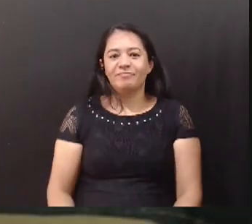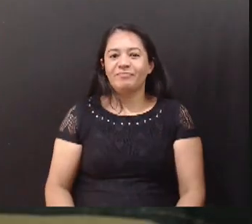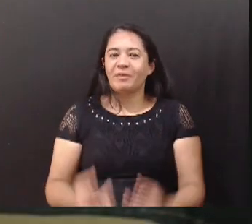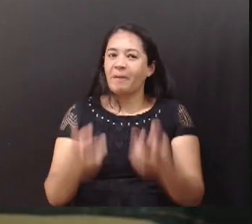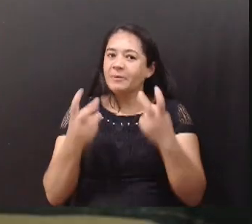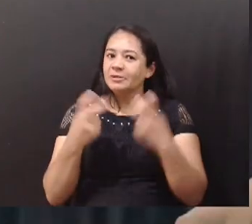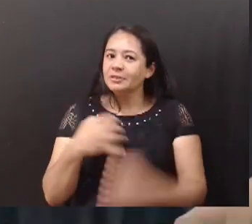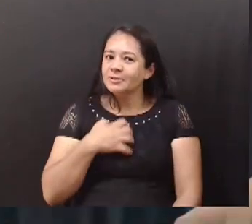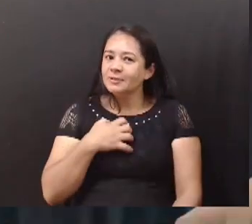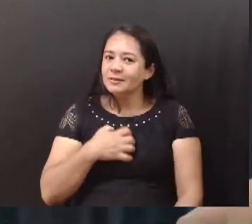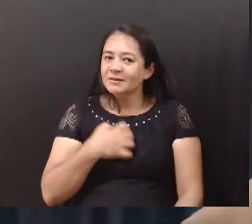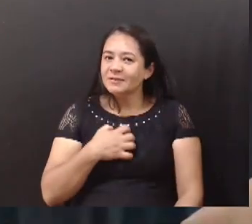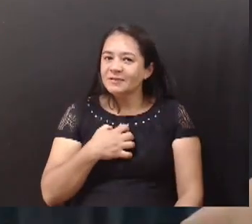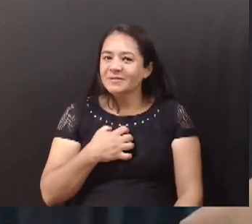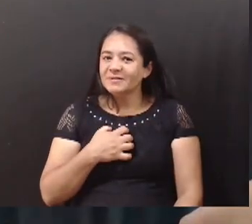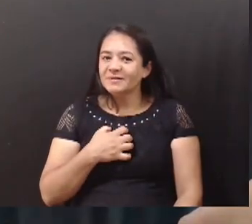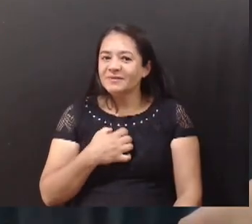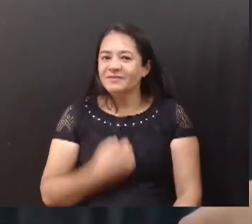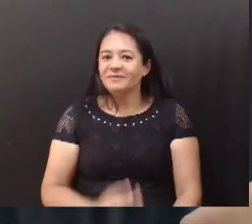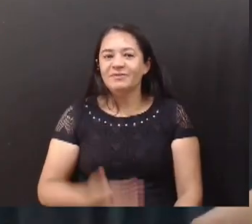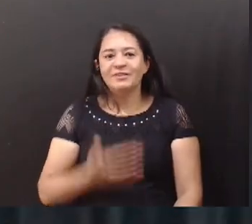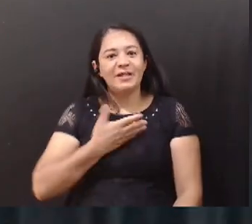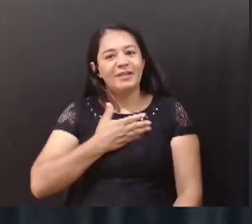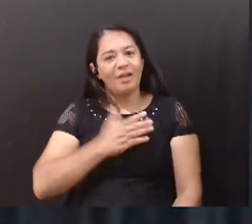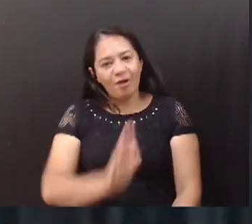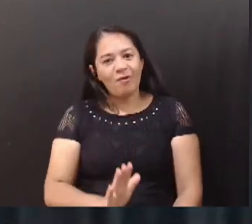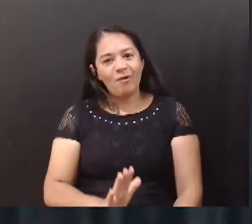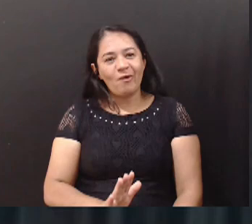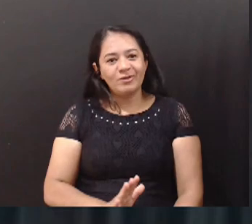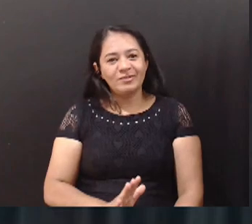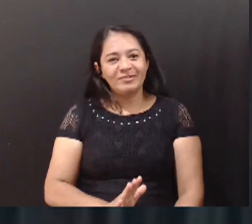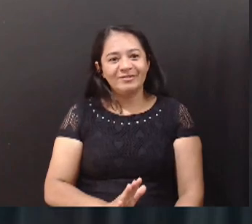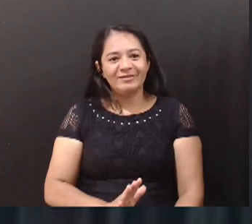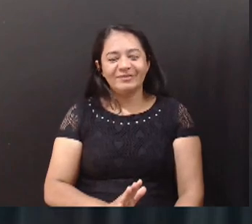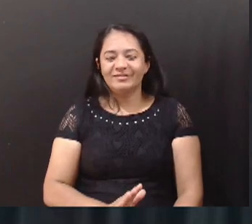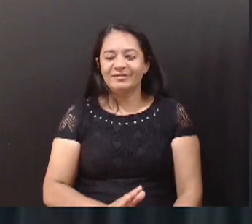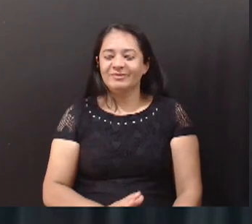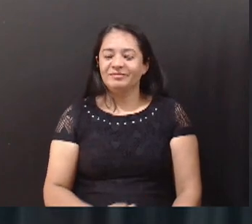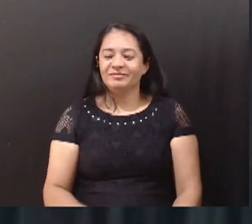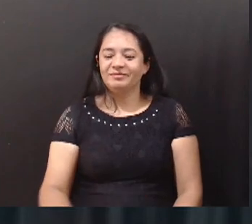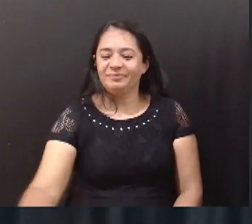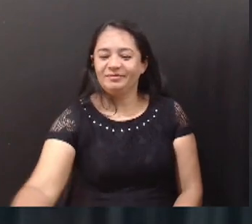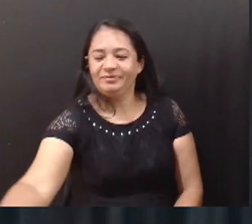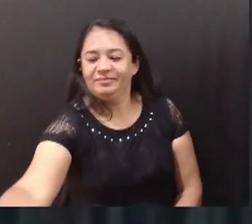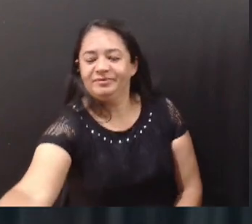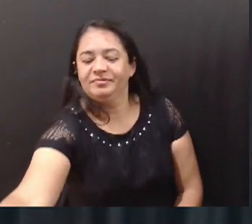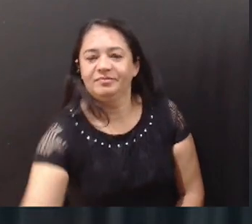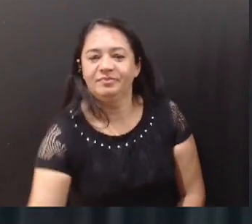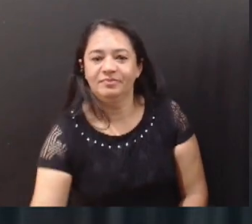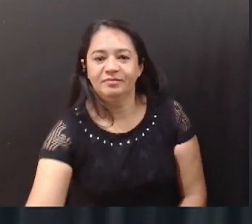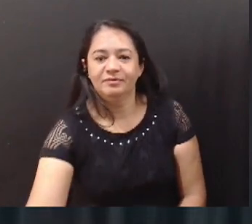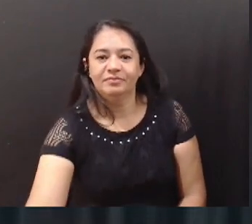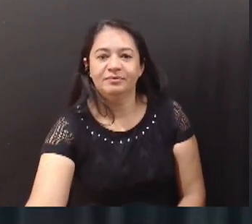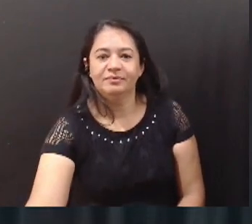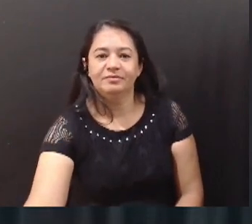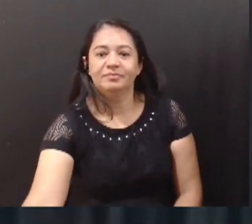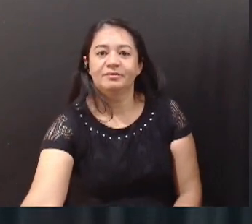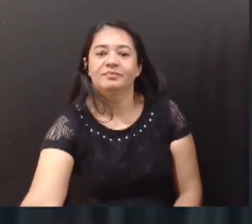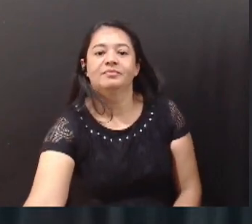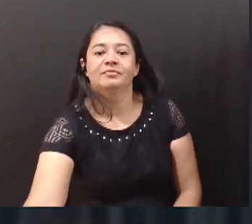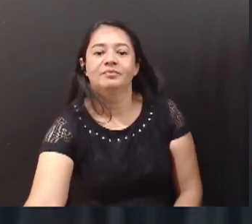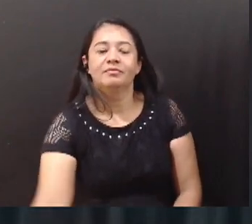Já deu pra ver que você não gosta da toalha molhada em cima da cama. Exato. Então, assim, a emoção tem a função